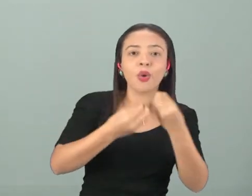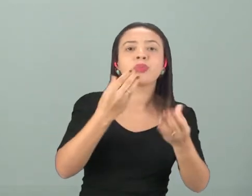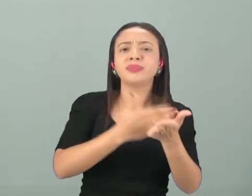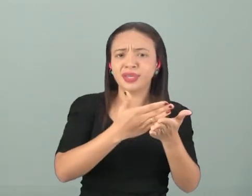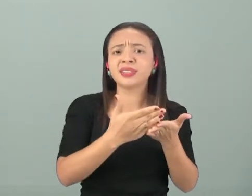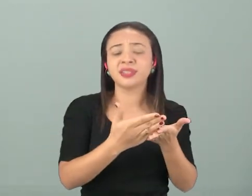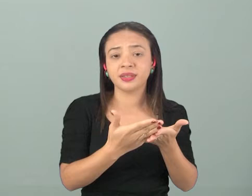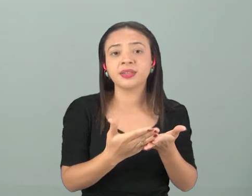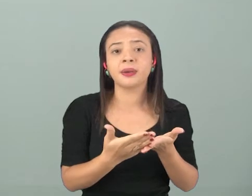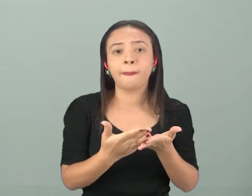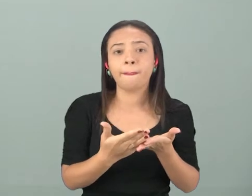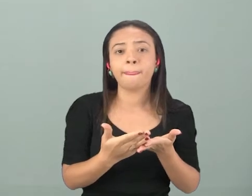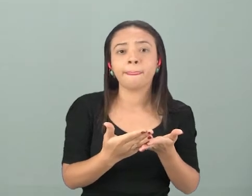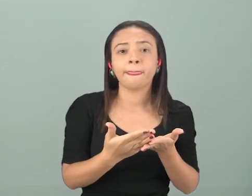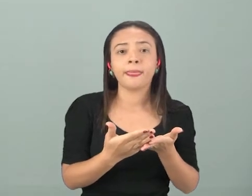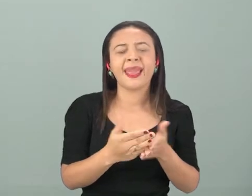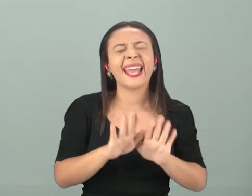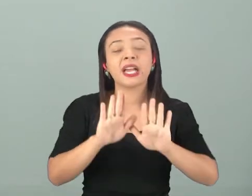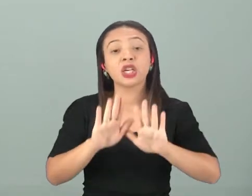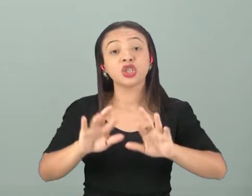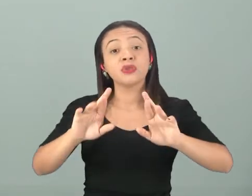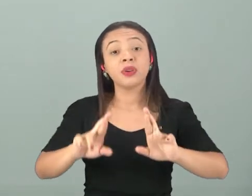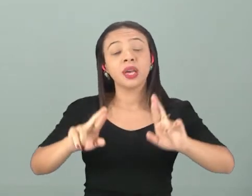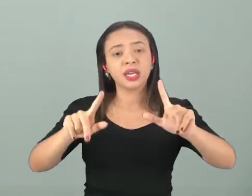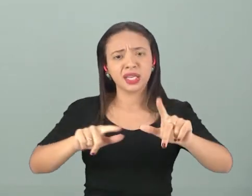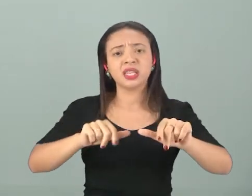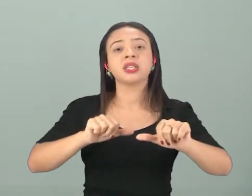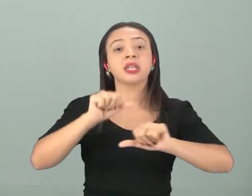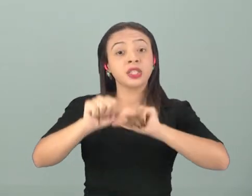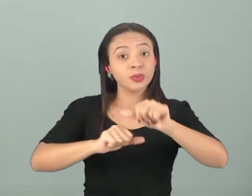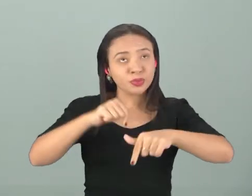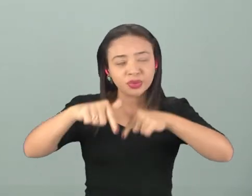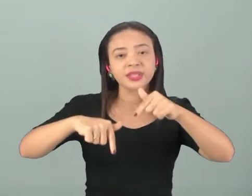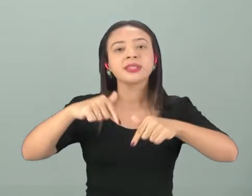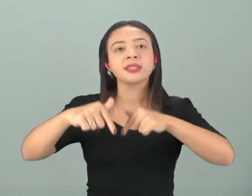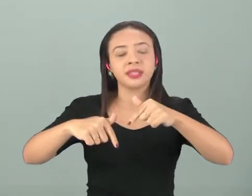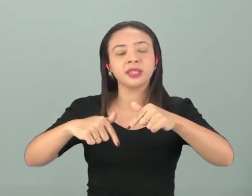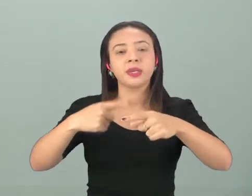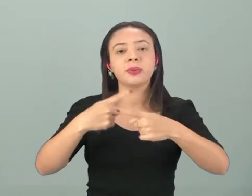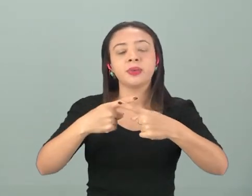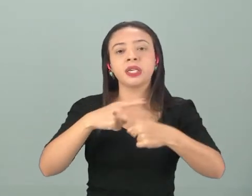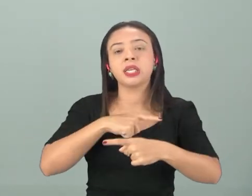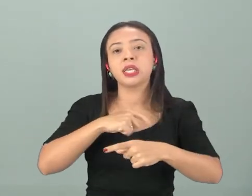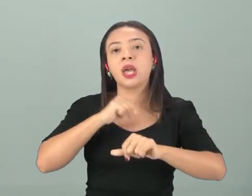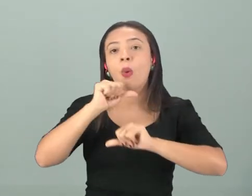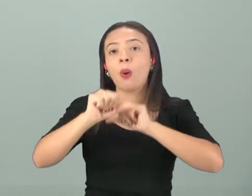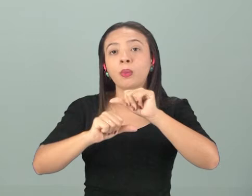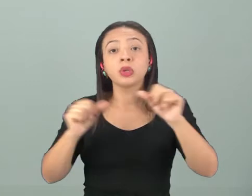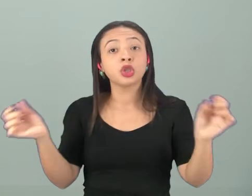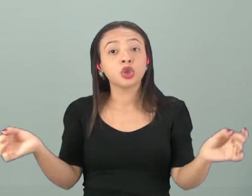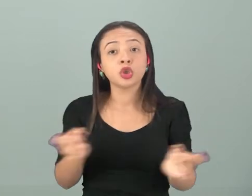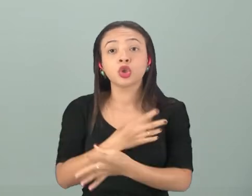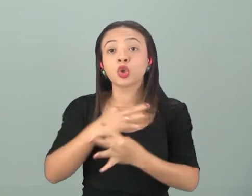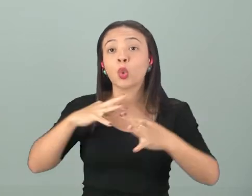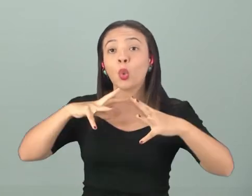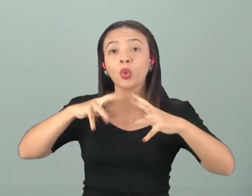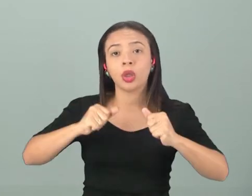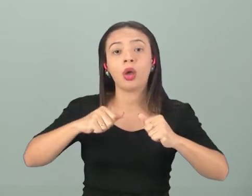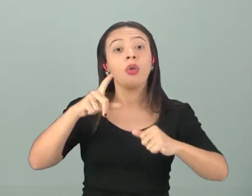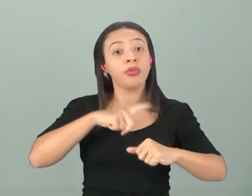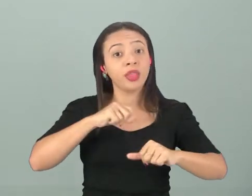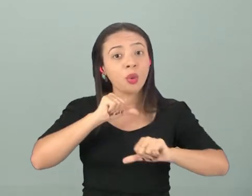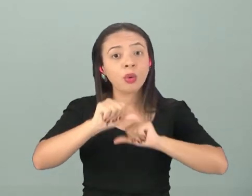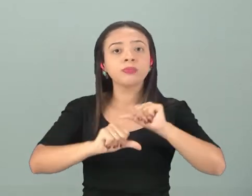ser transformado para outro estado. Já no químico, não. Numa transformação química, eu tenho uma alteração completa, eu tenho uma